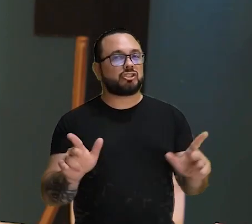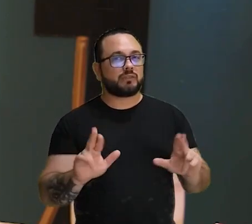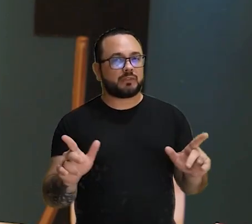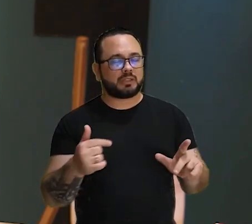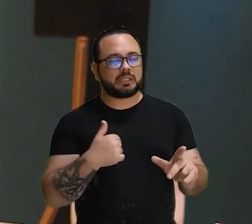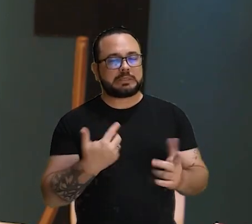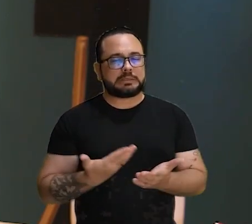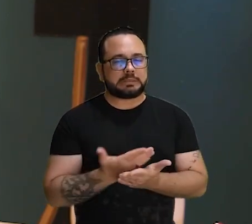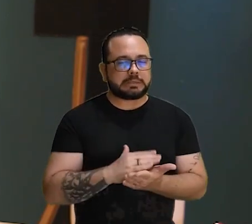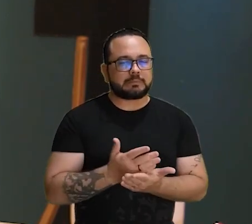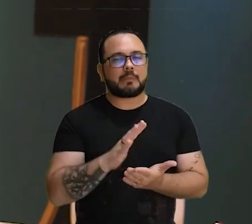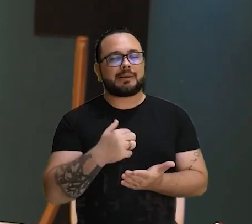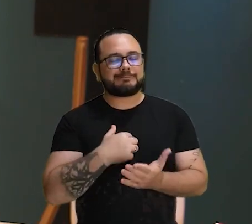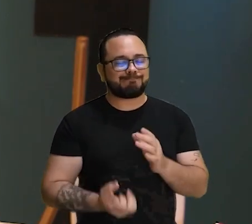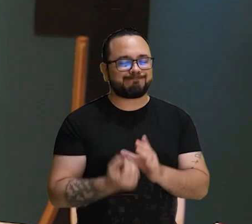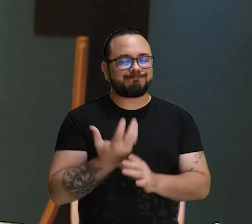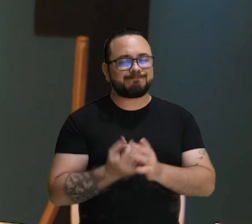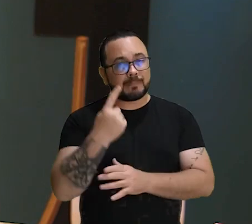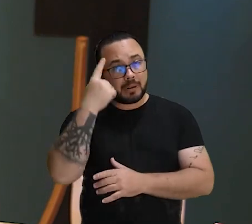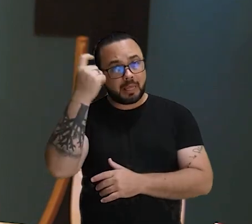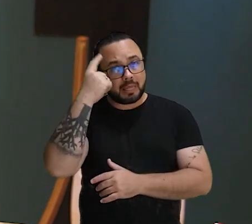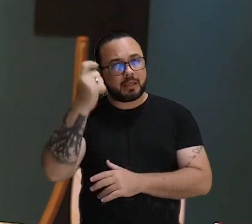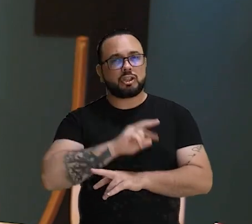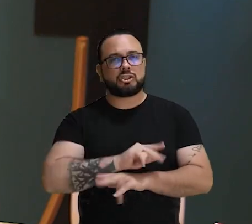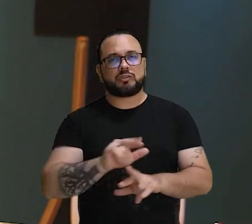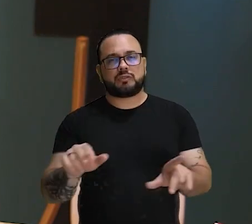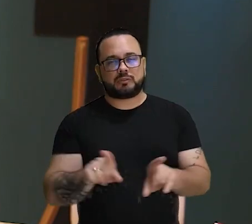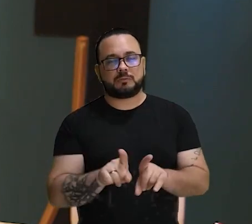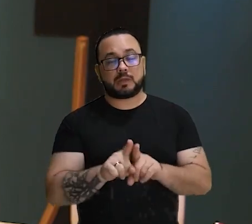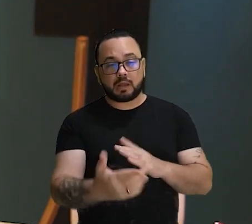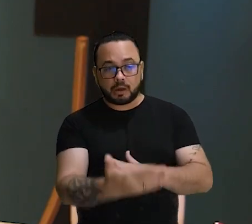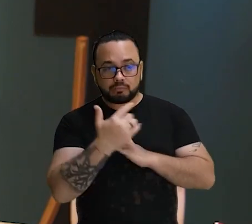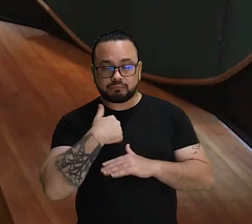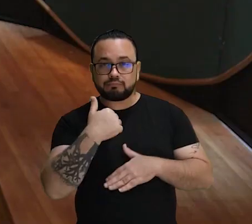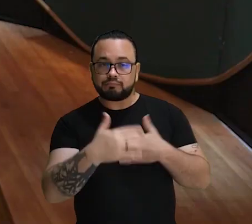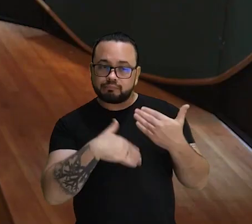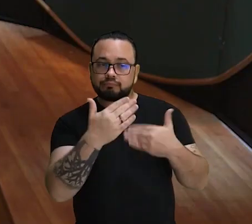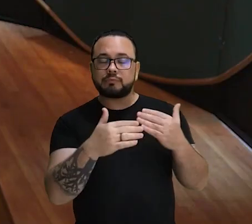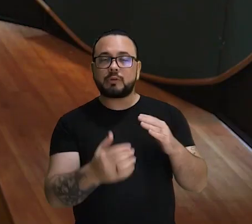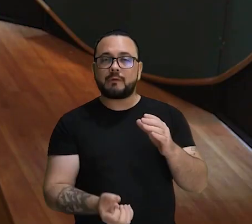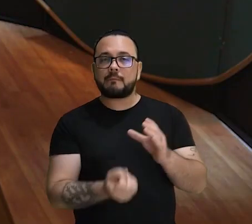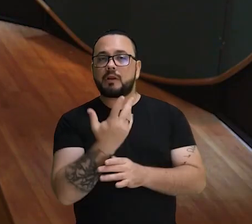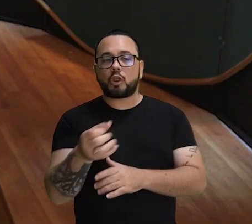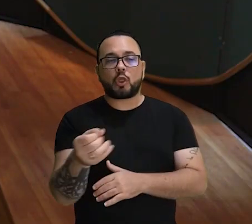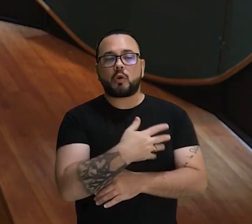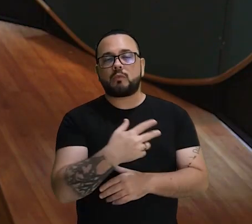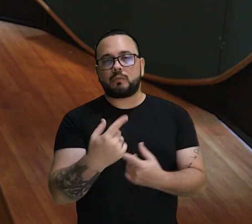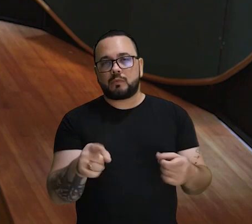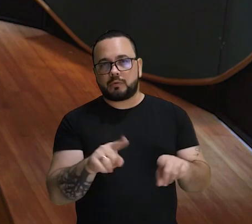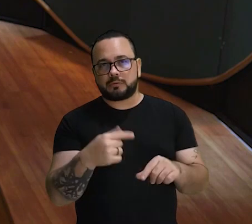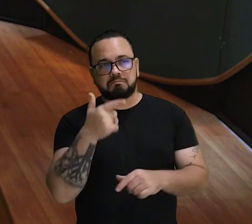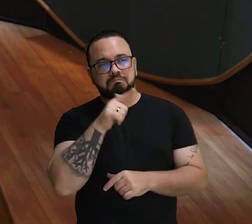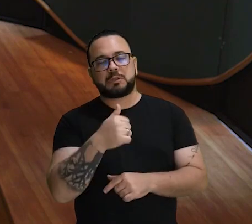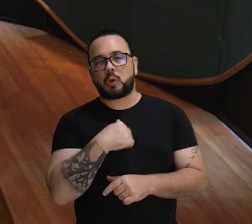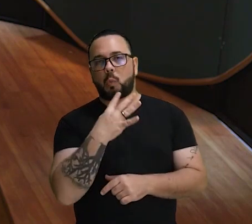de que me deixe num desconforto, que me faça criar. Que me dê uma potência para criar. Que me dê uma potência para eu criar diferente. Inventar uma nova forma de me